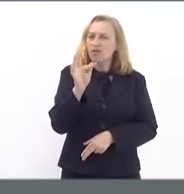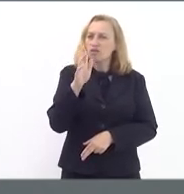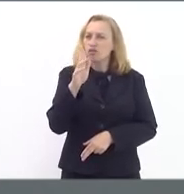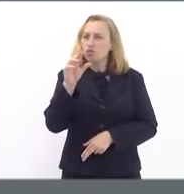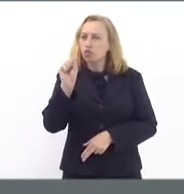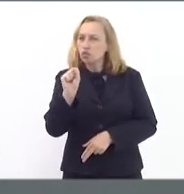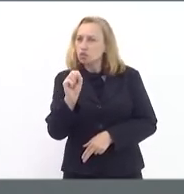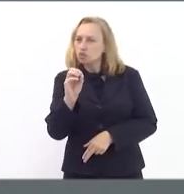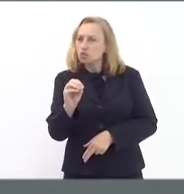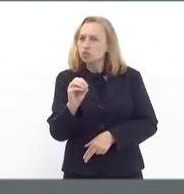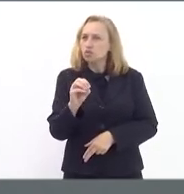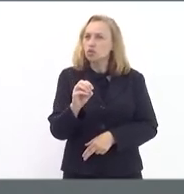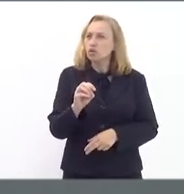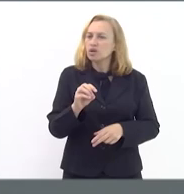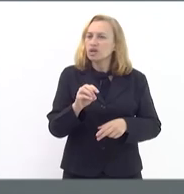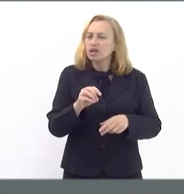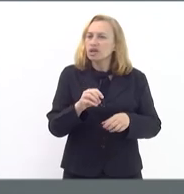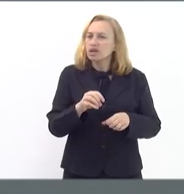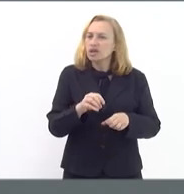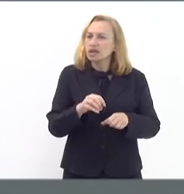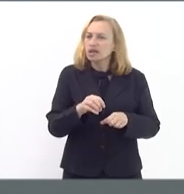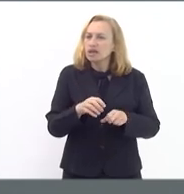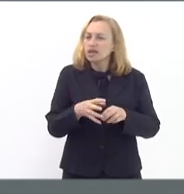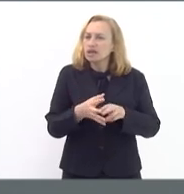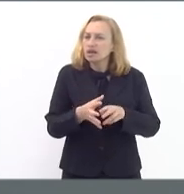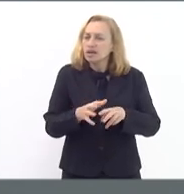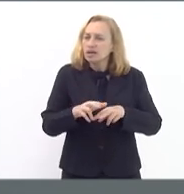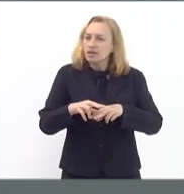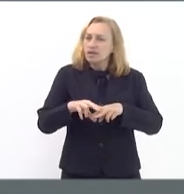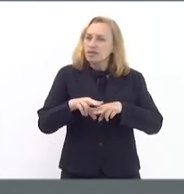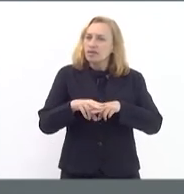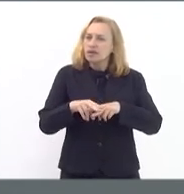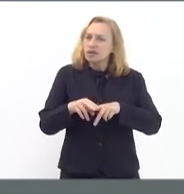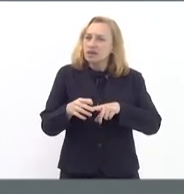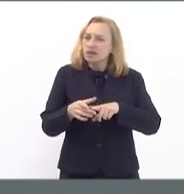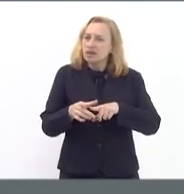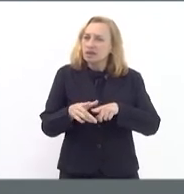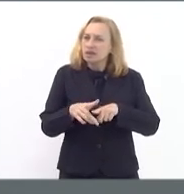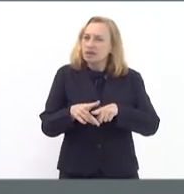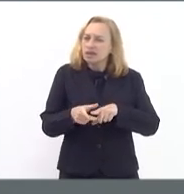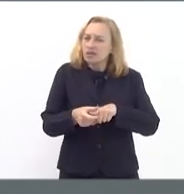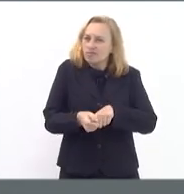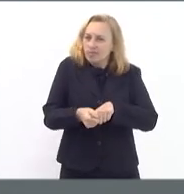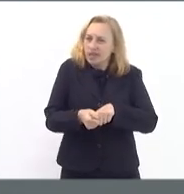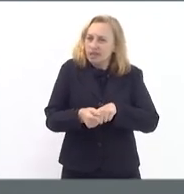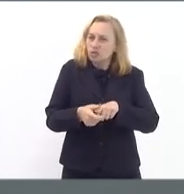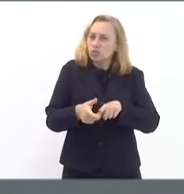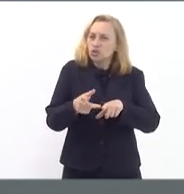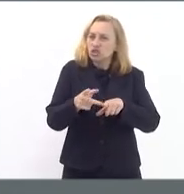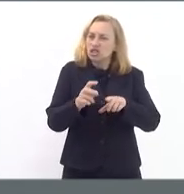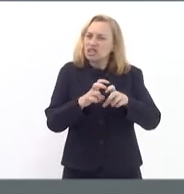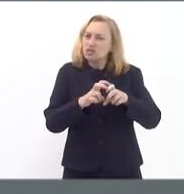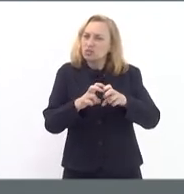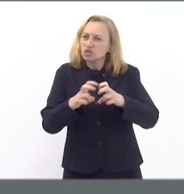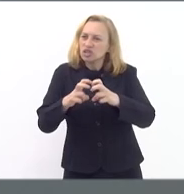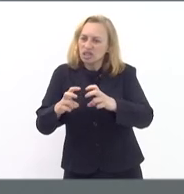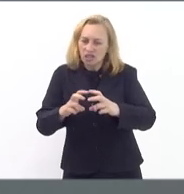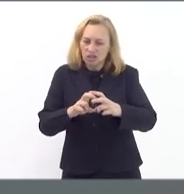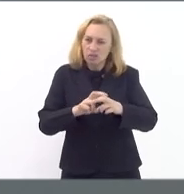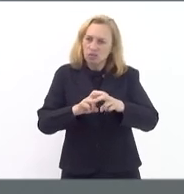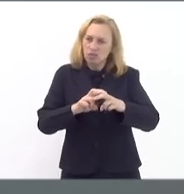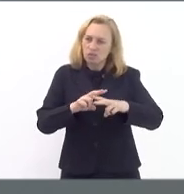forte que prende a corrente nos trilhos e as ferramentas diversas são em